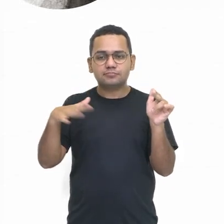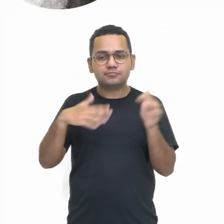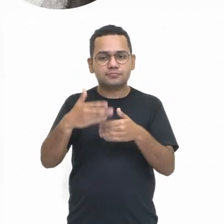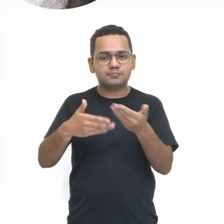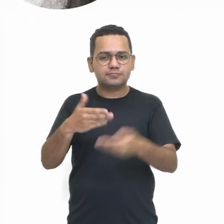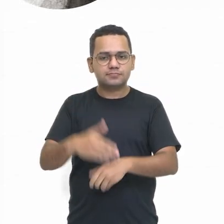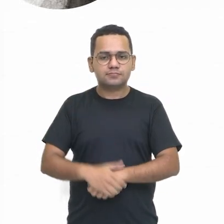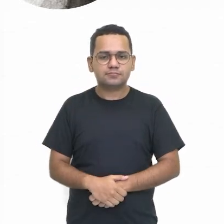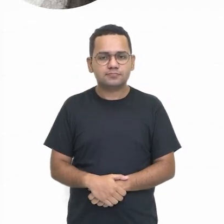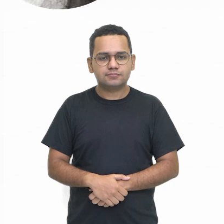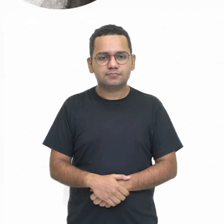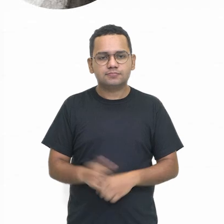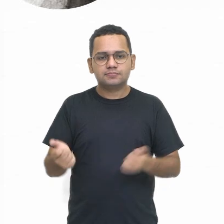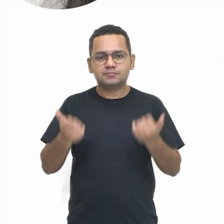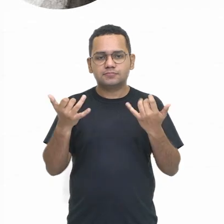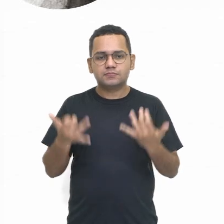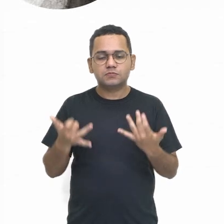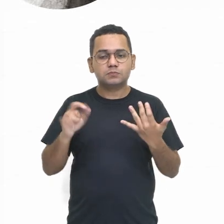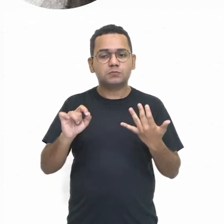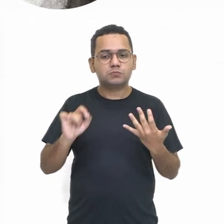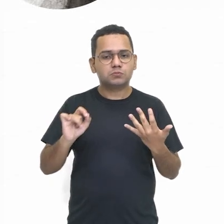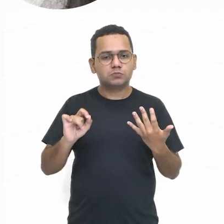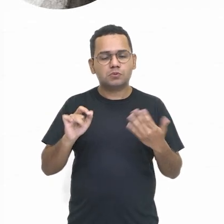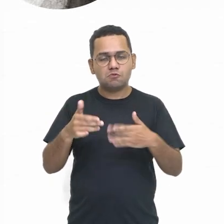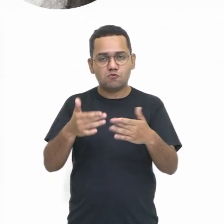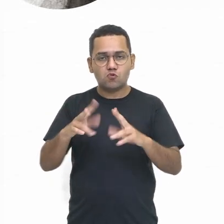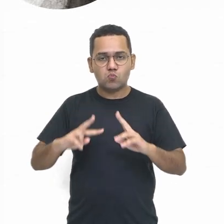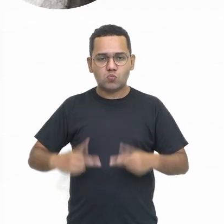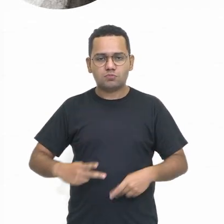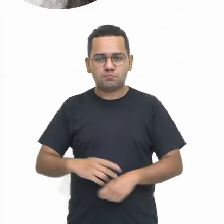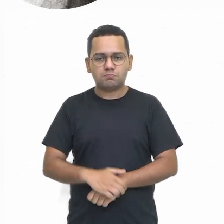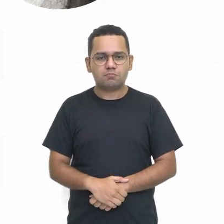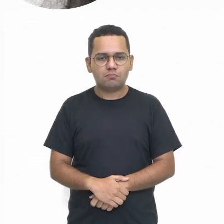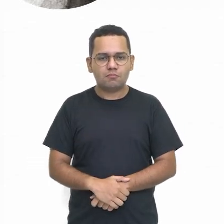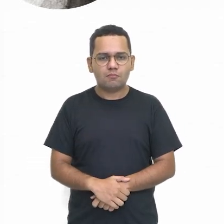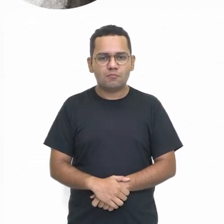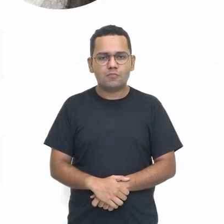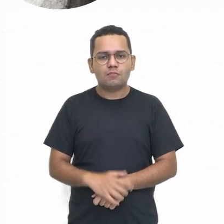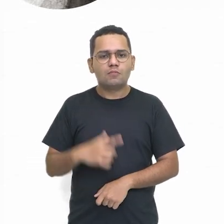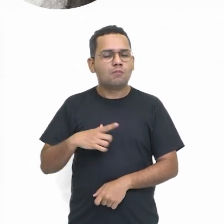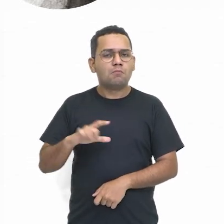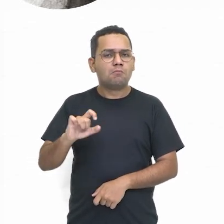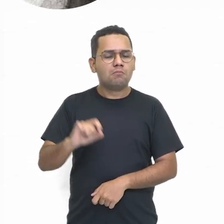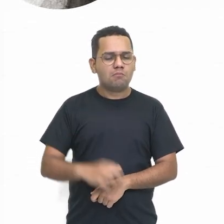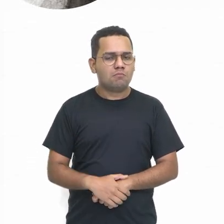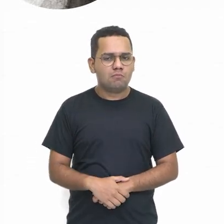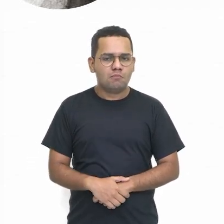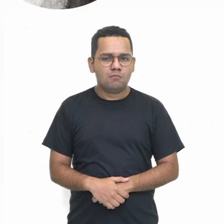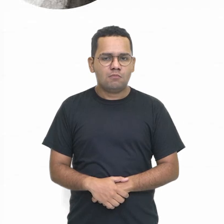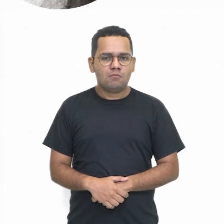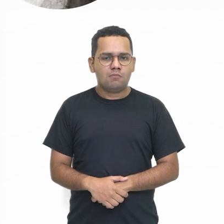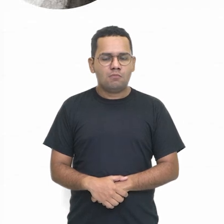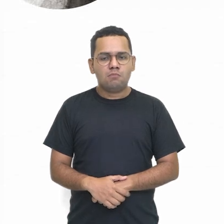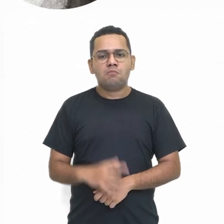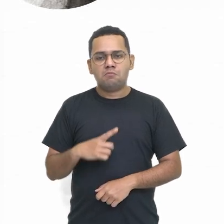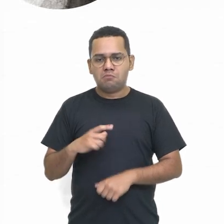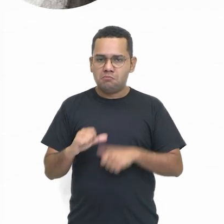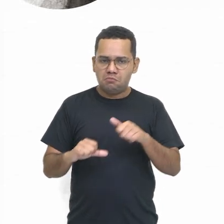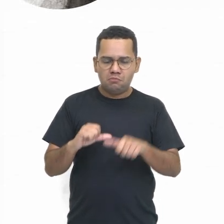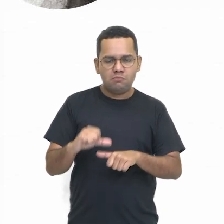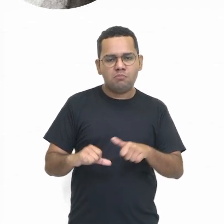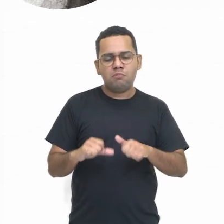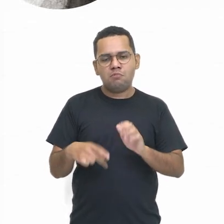evolução nós falamos bastante sobre a evolução humana, que corresponde ao processo de mudanças que originou os seres humanos